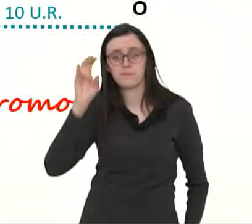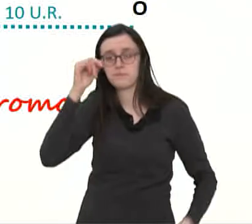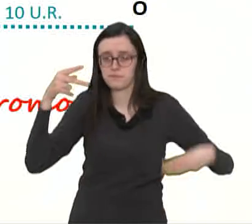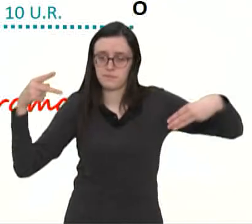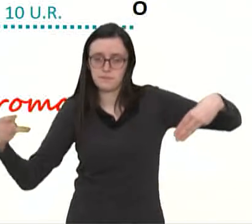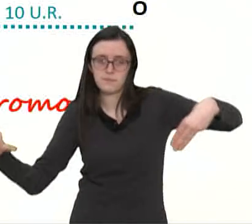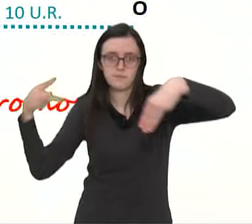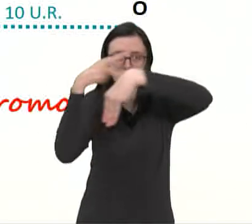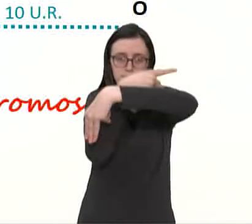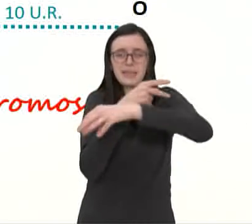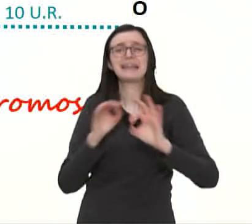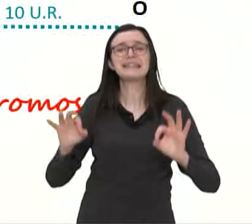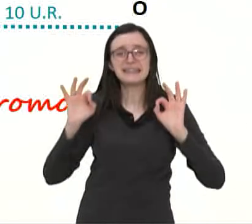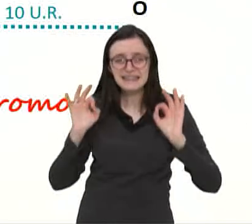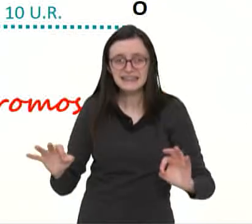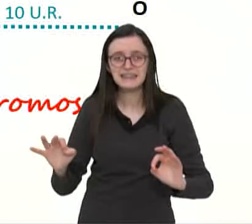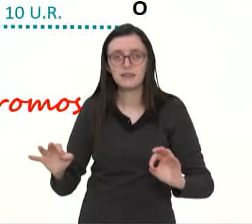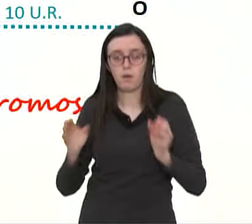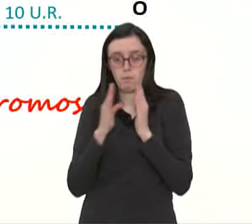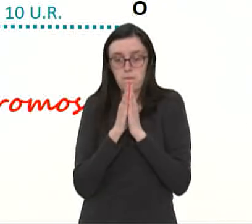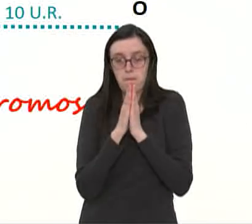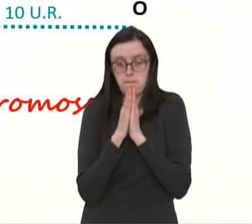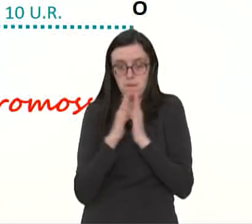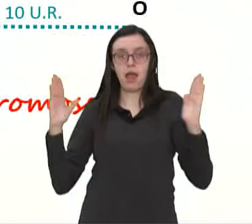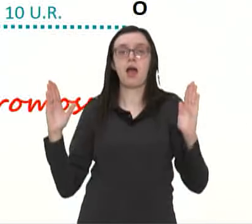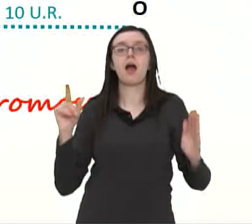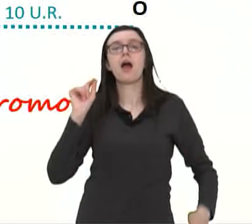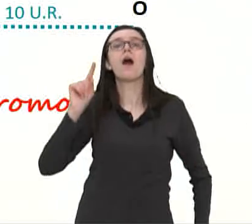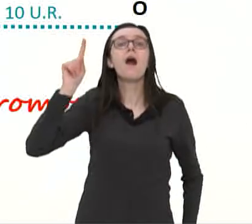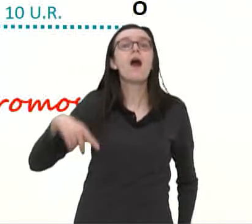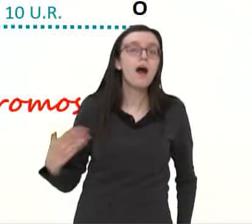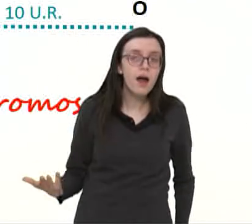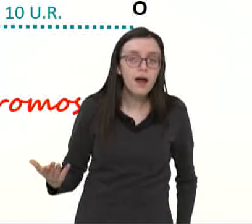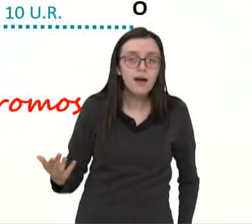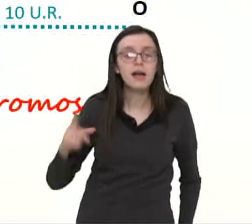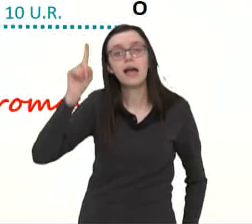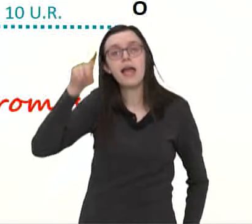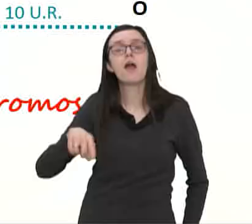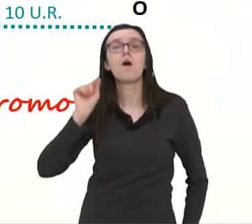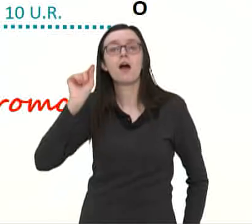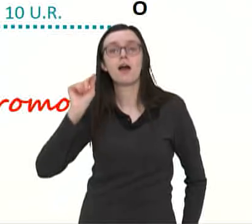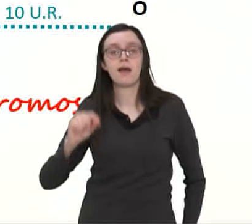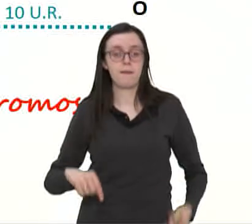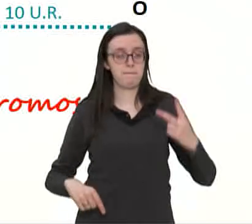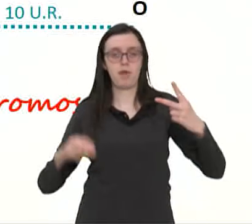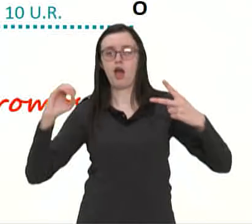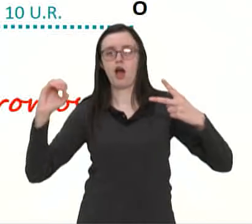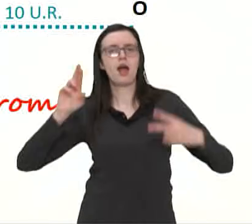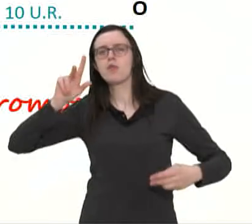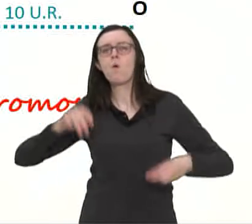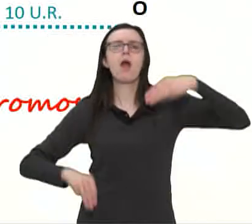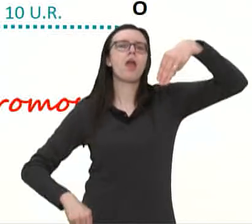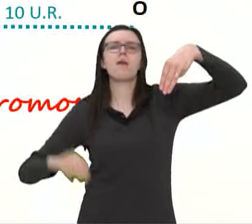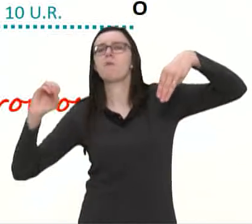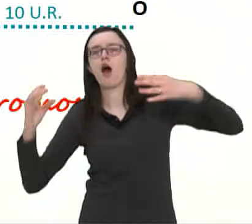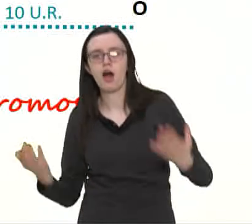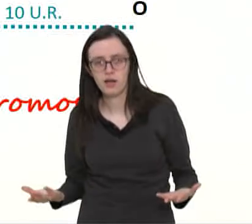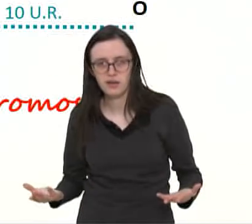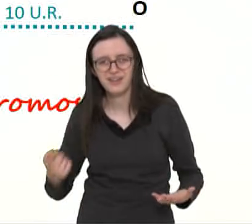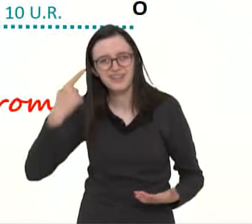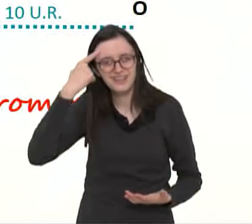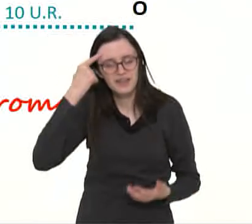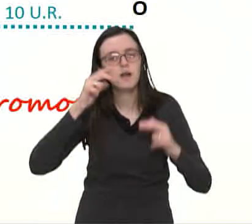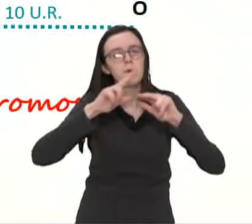trás, provavelmente a distância maior que ele teria colocado no exercício para a gente seria entre o P e o O, e não entre o M e o O.